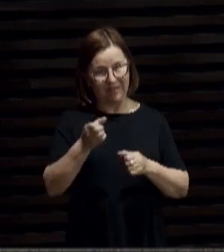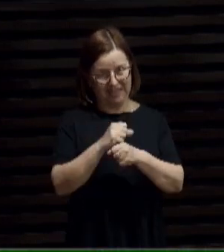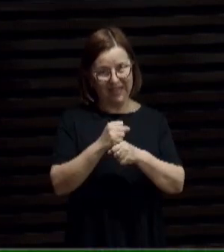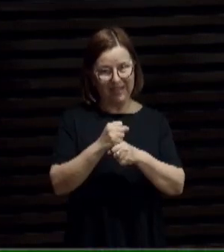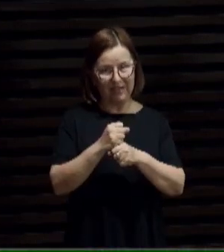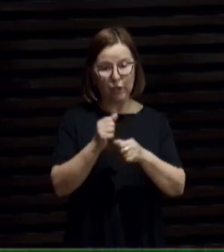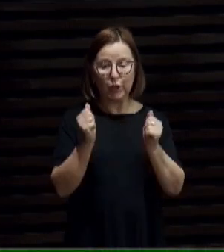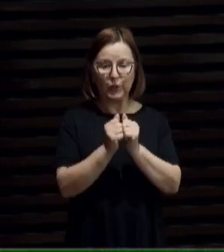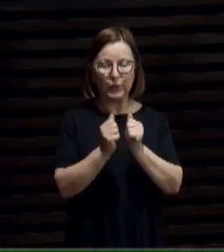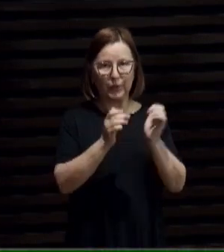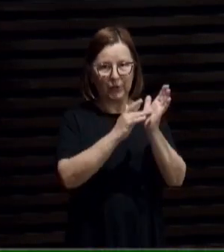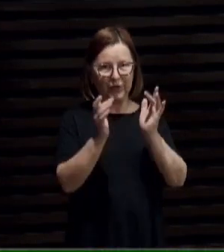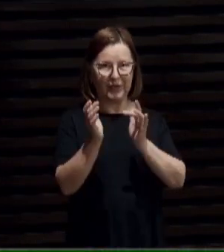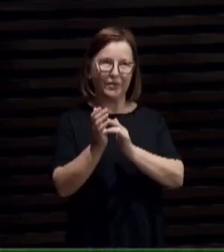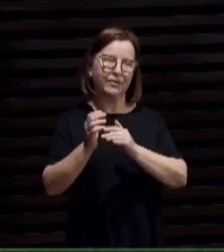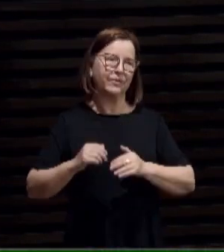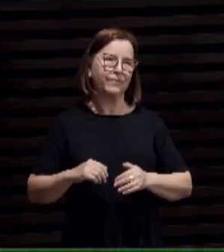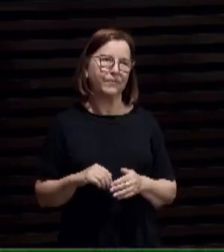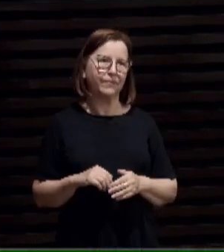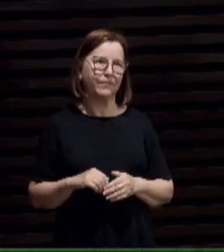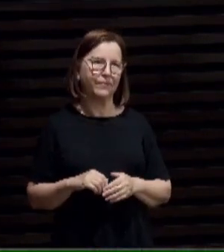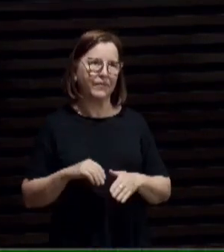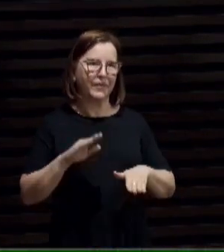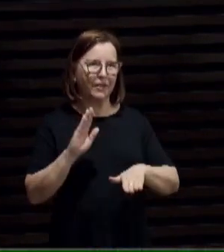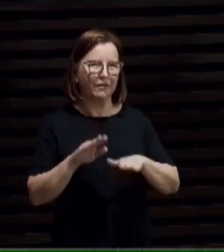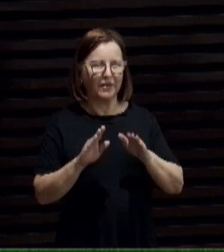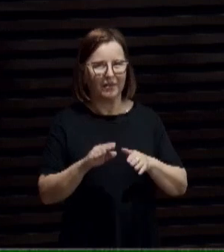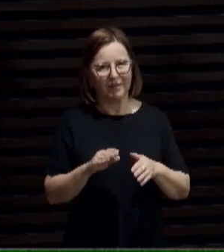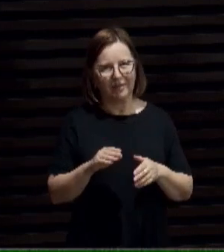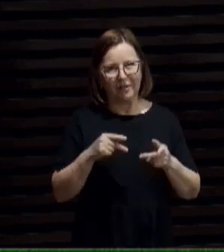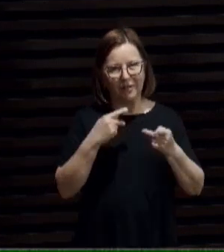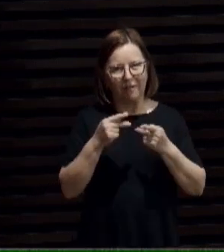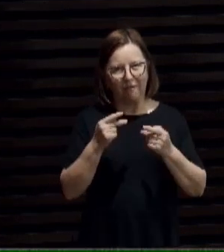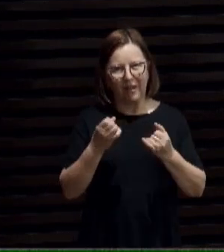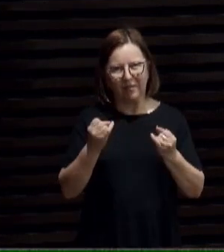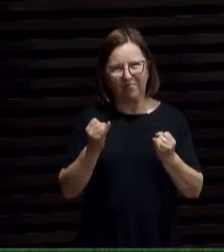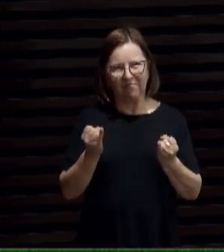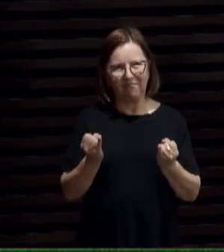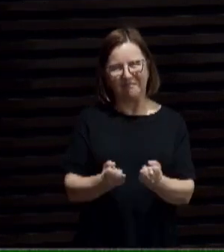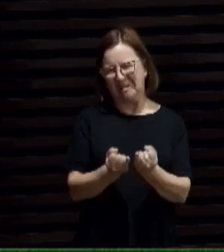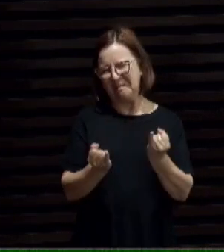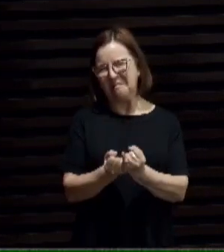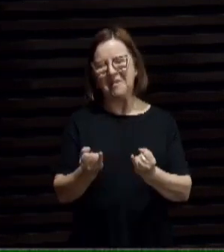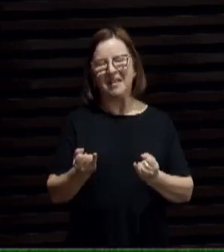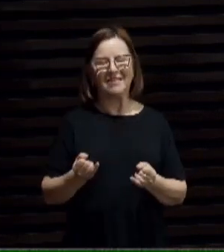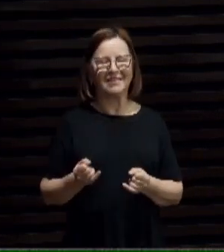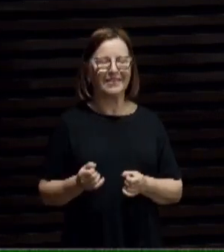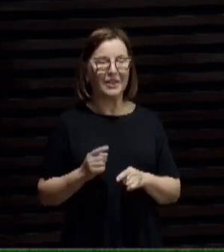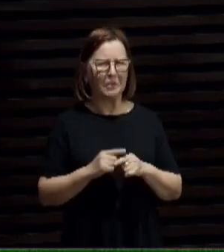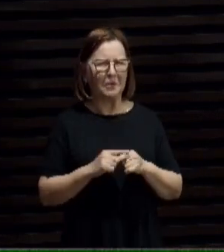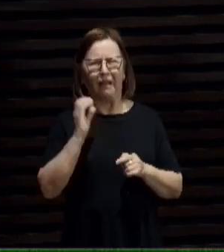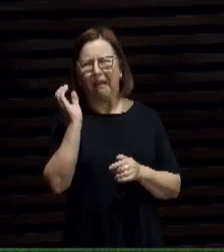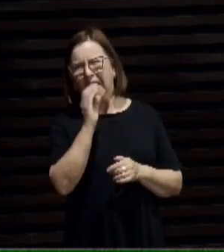pisando no cadarço do sapato de vez em quando, porque ele era muito afoito. Aqui e acolá